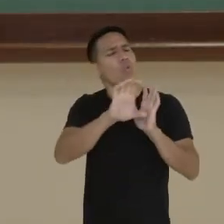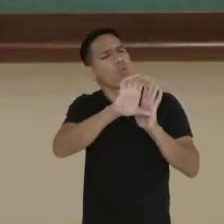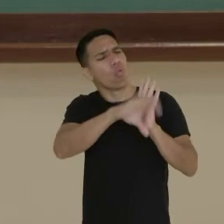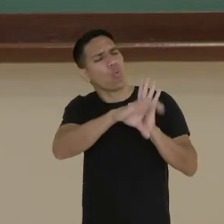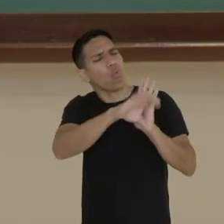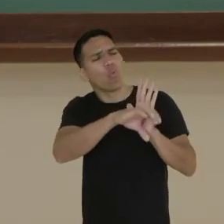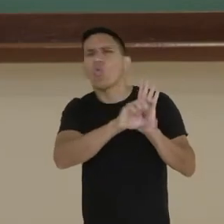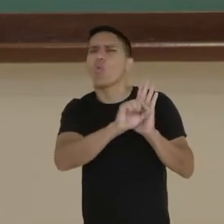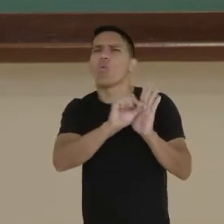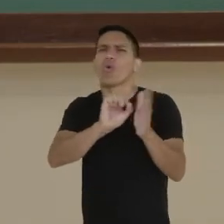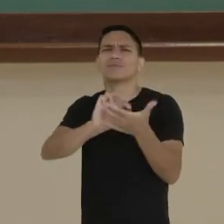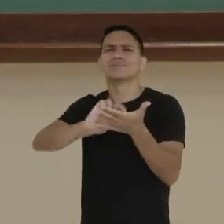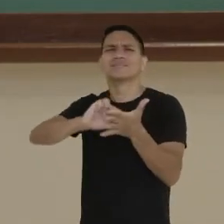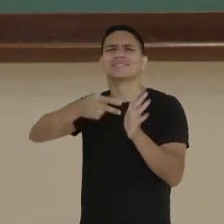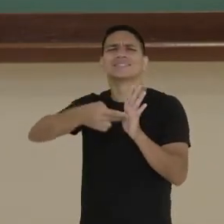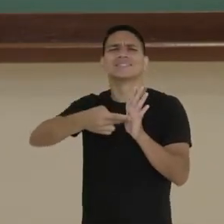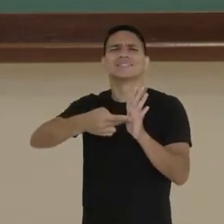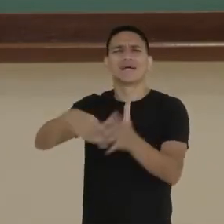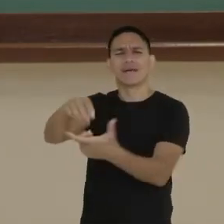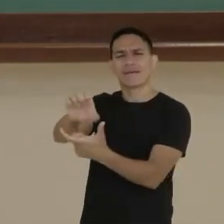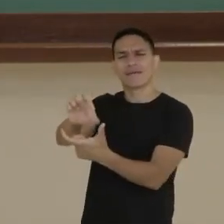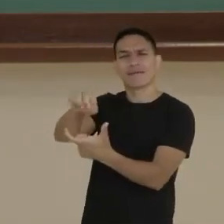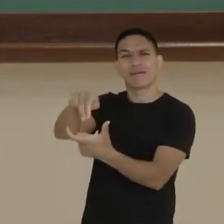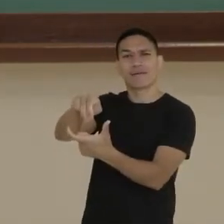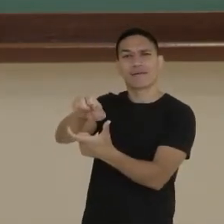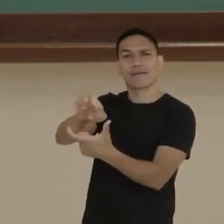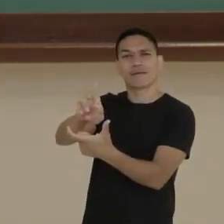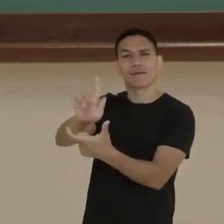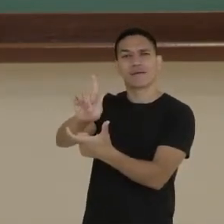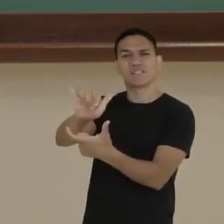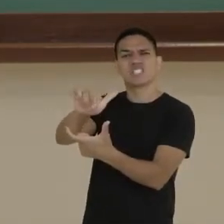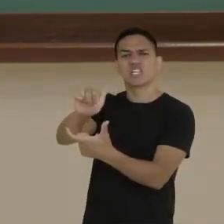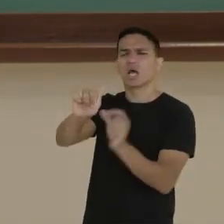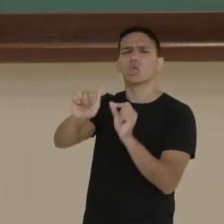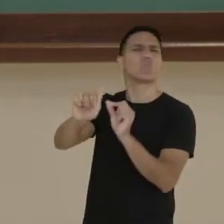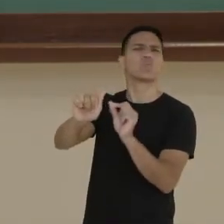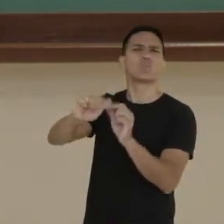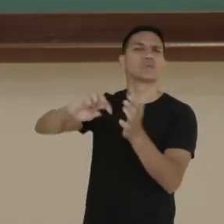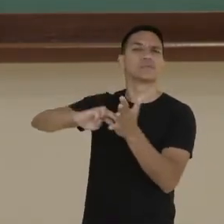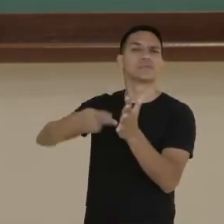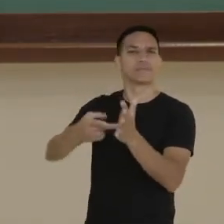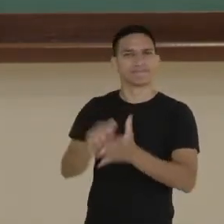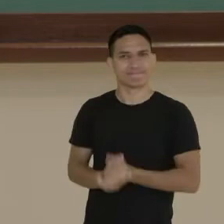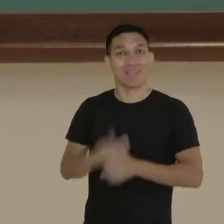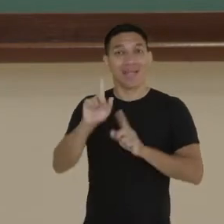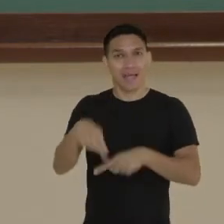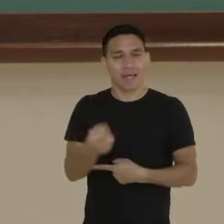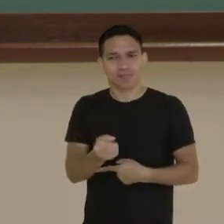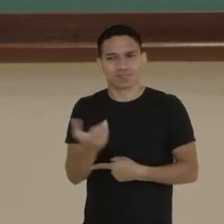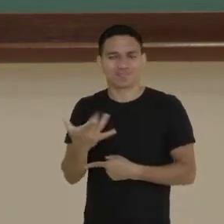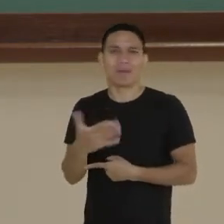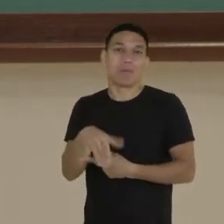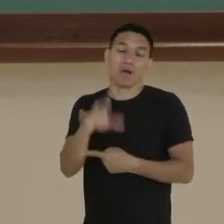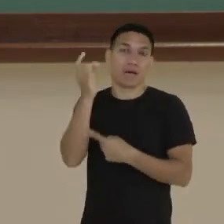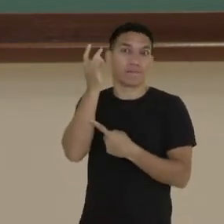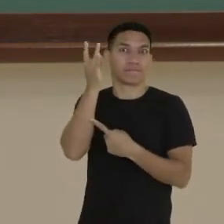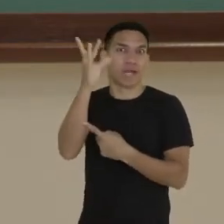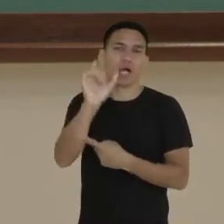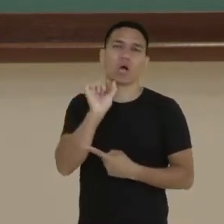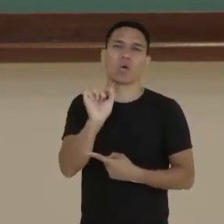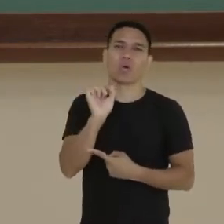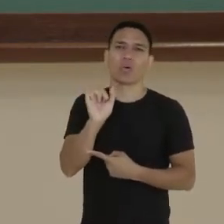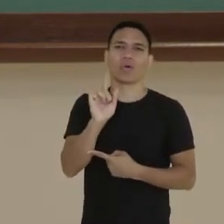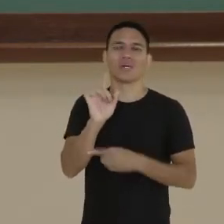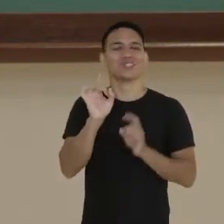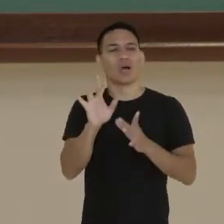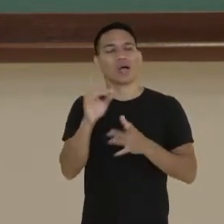seria energia, certo? O que é energia afinal? Essa é uma daquelas coisas que é mais fácil você exemplificar do que